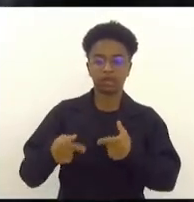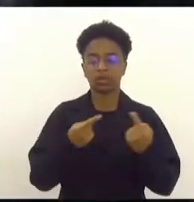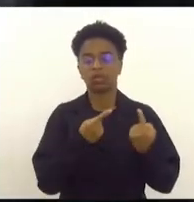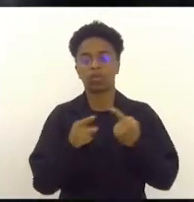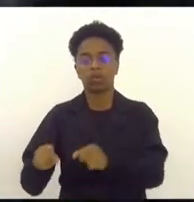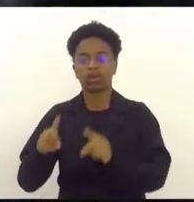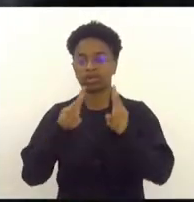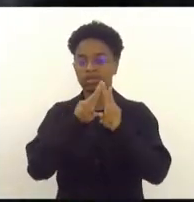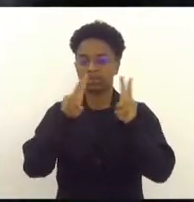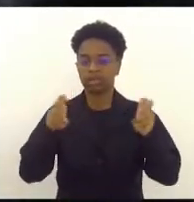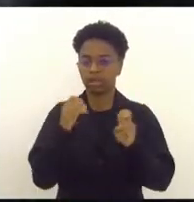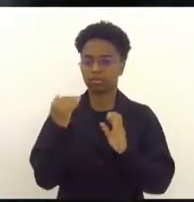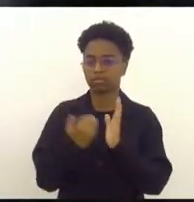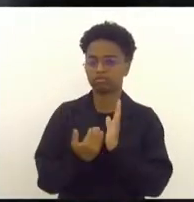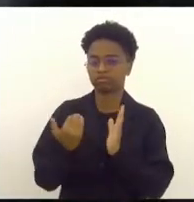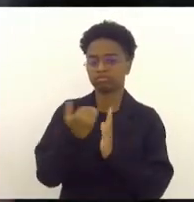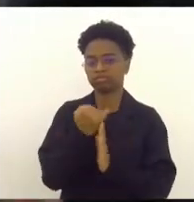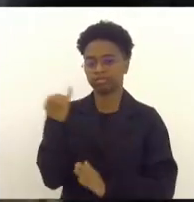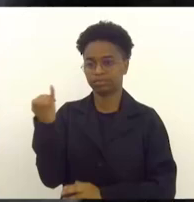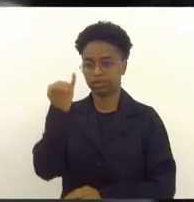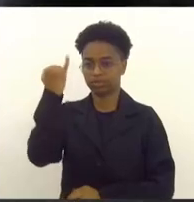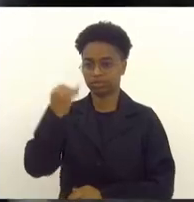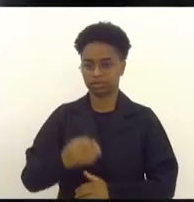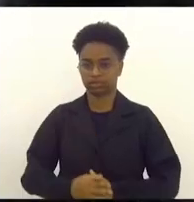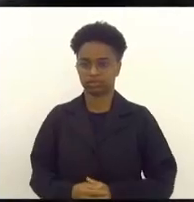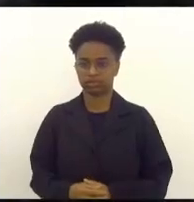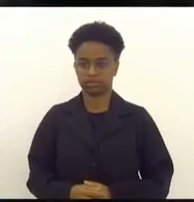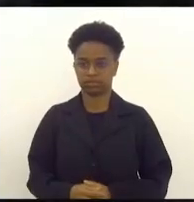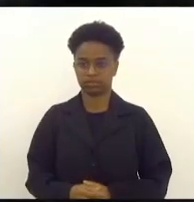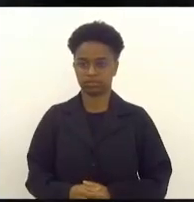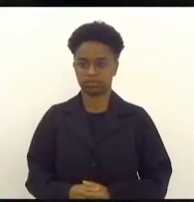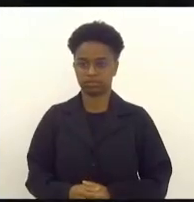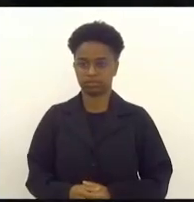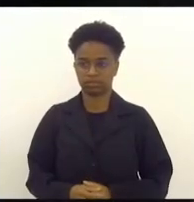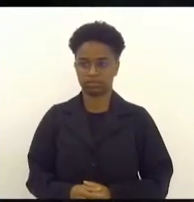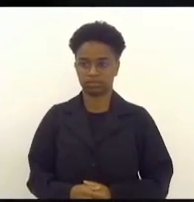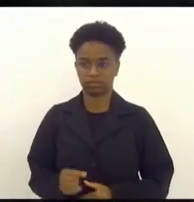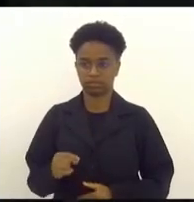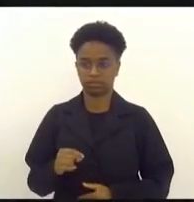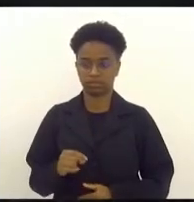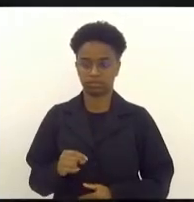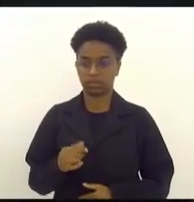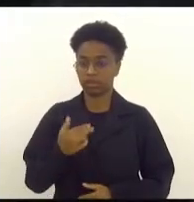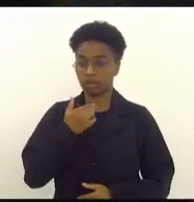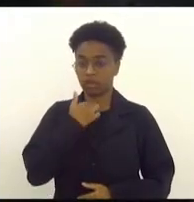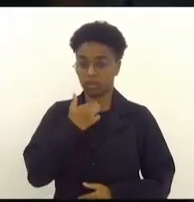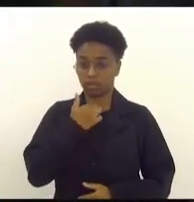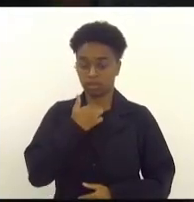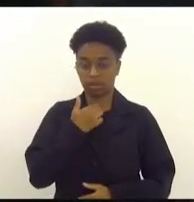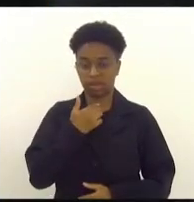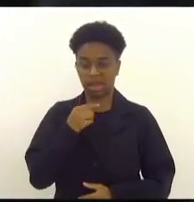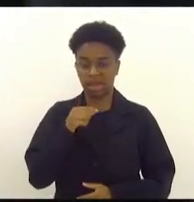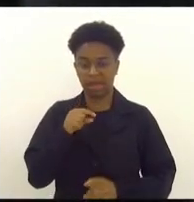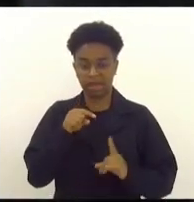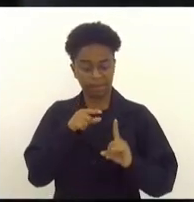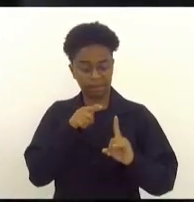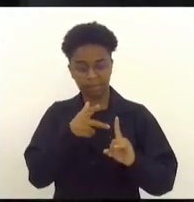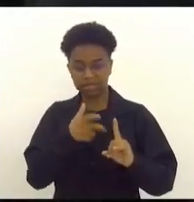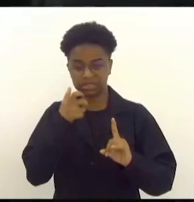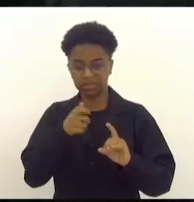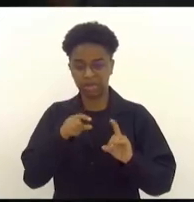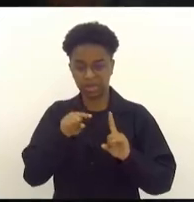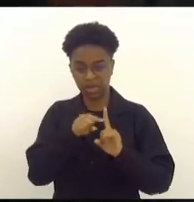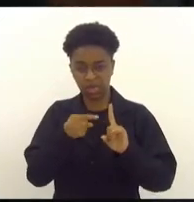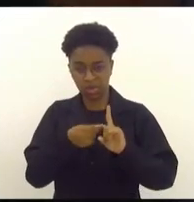de suma importância não considerar o embrião pessoa